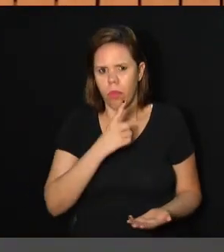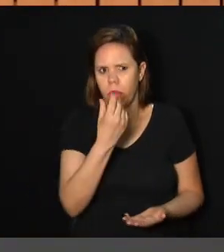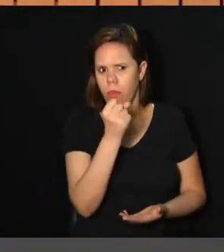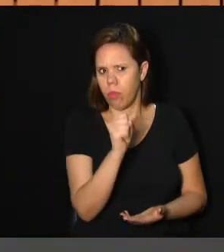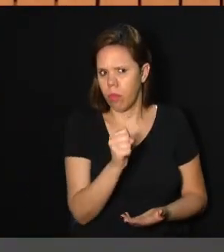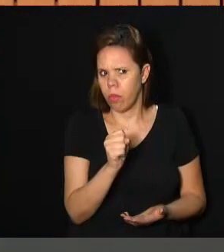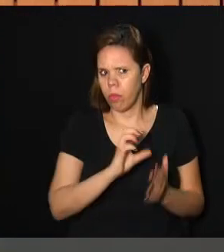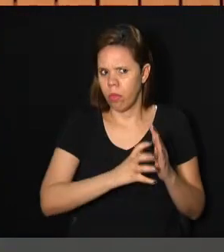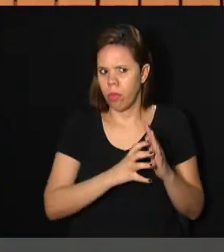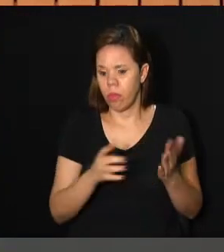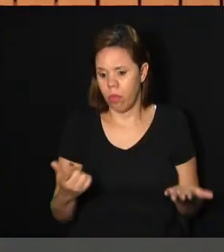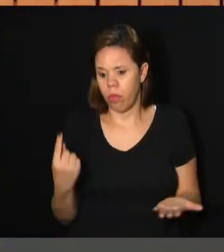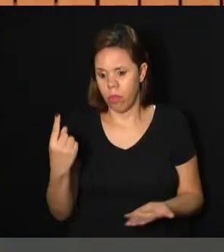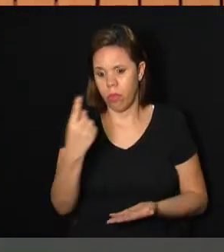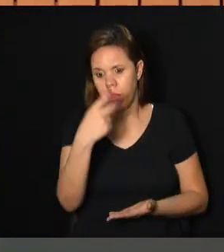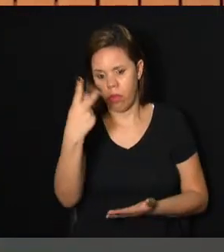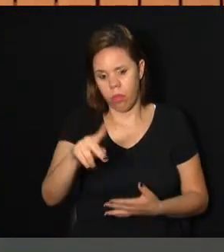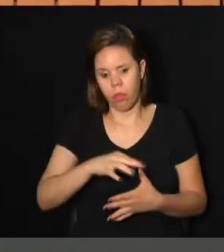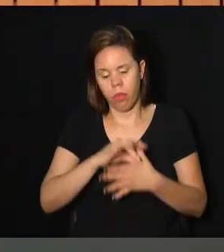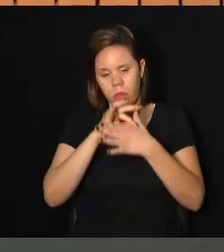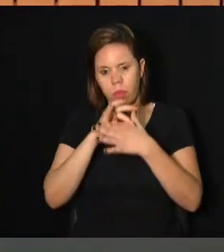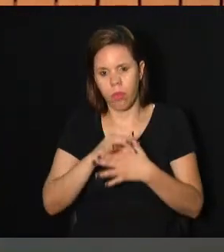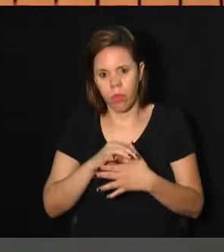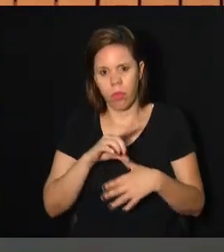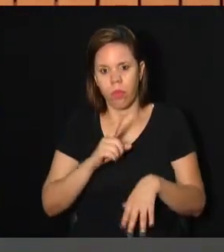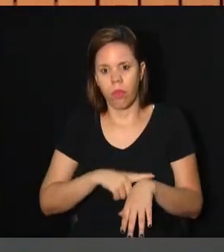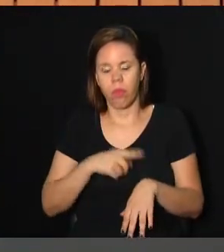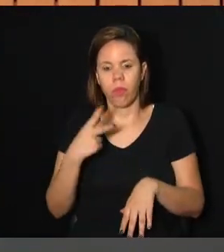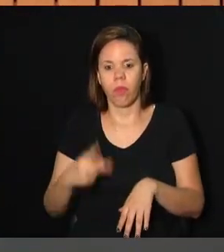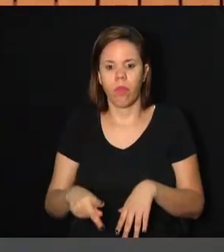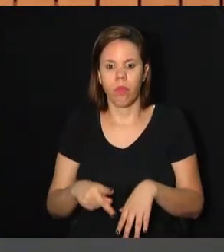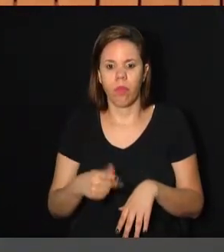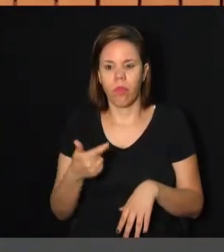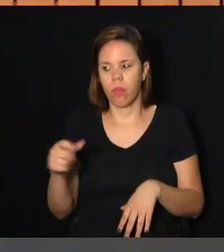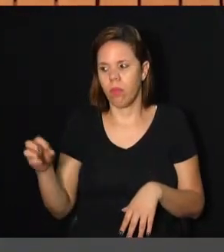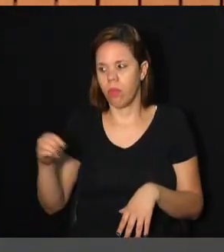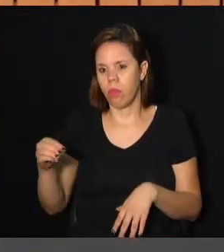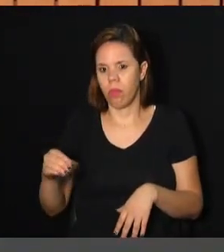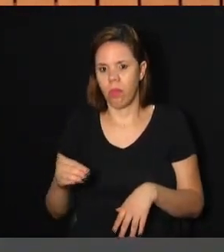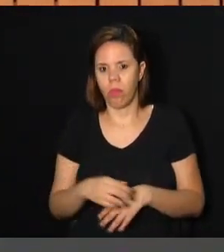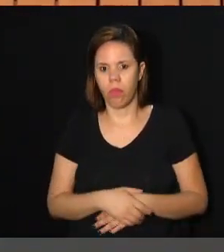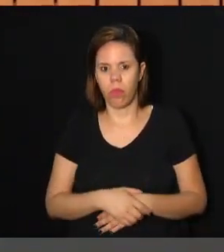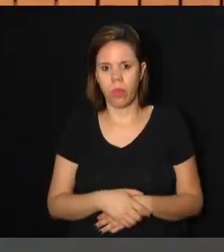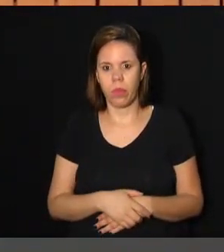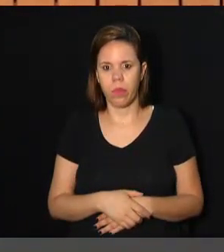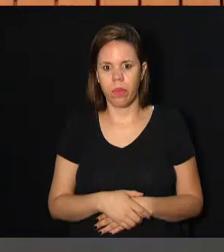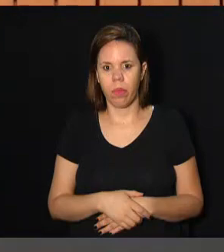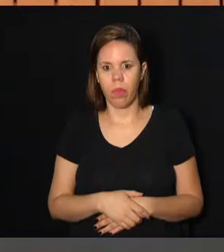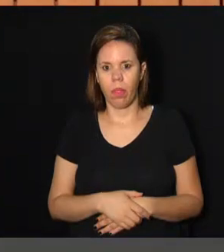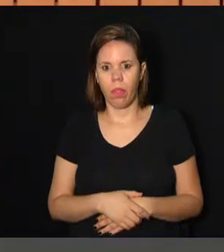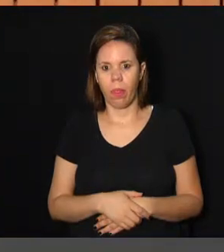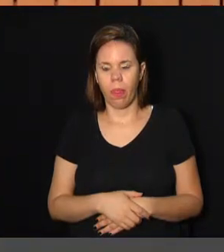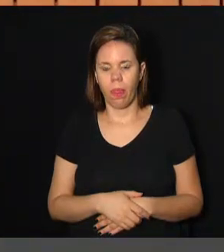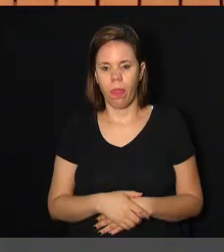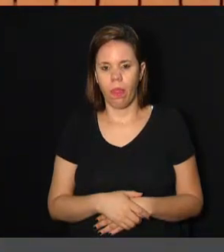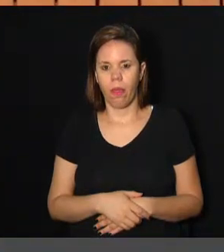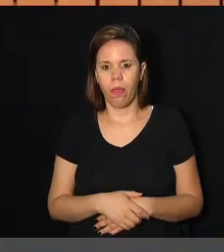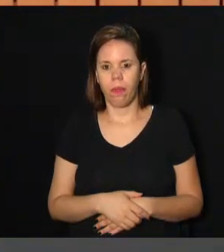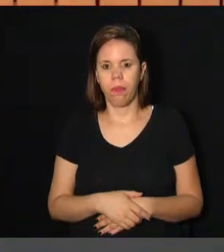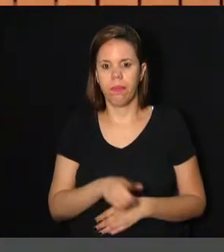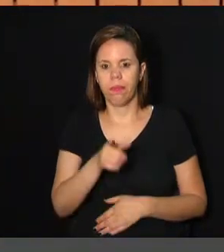partidos, gente. Então, cada um com seu líder tomando o tempo de 10 minutos. Né? Eu digo até quando